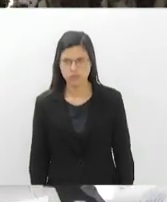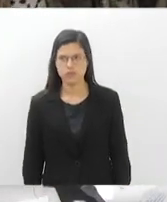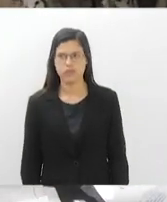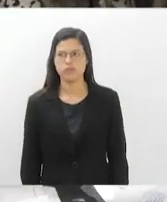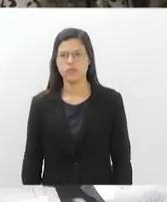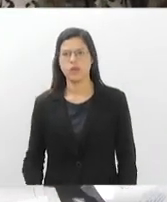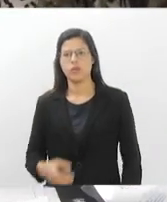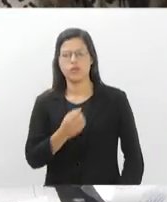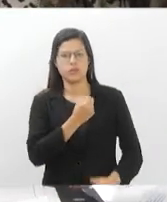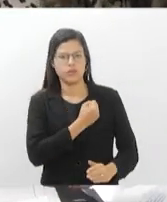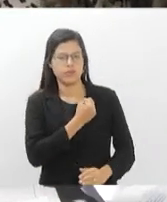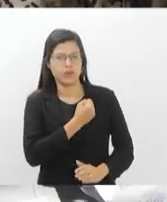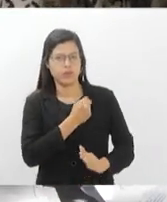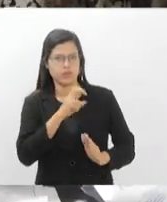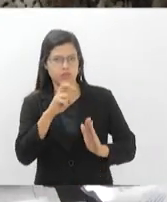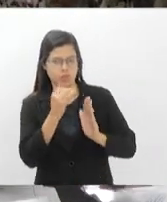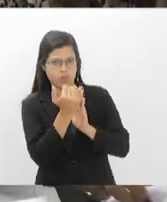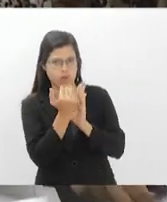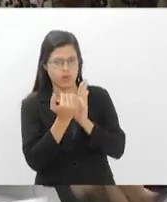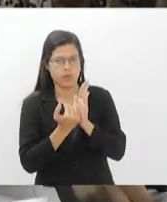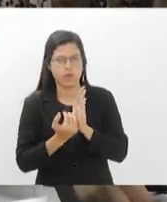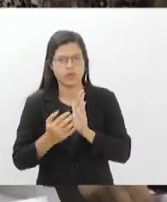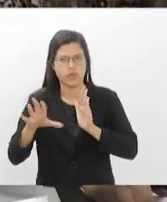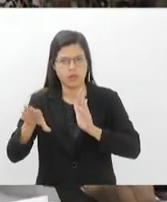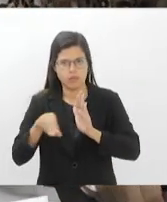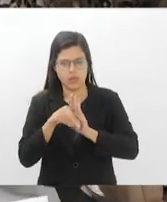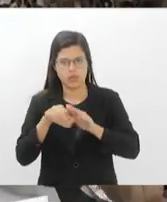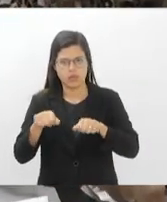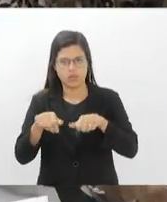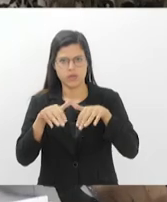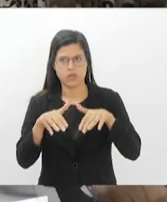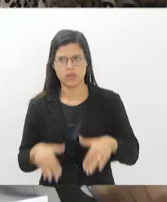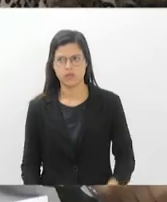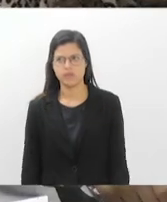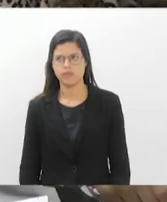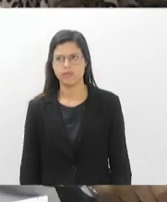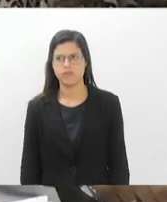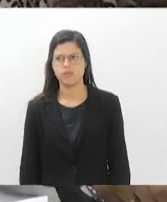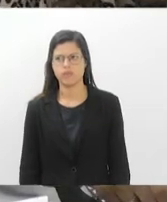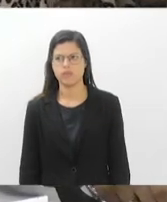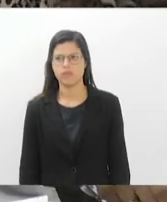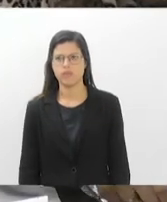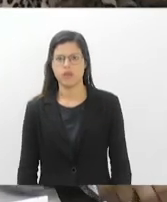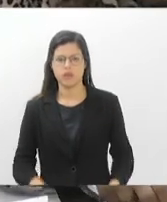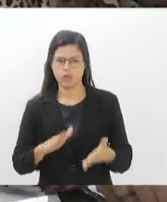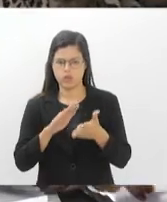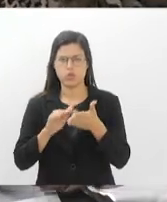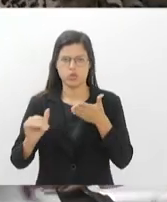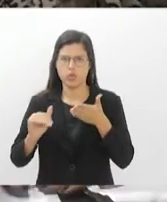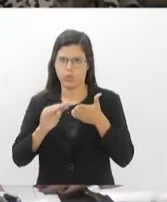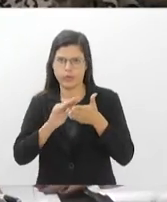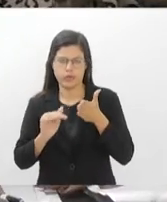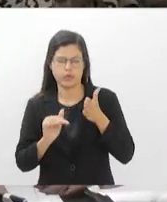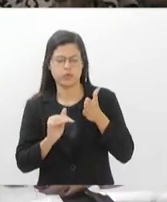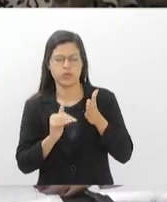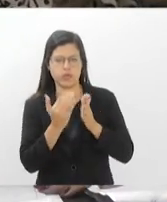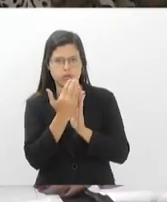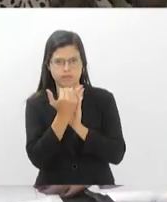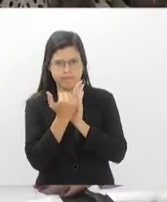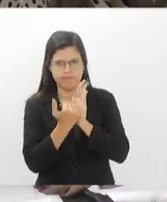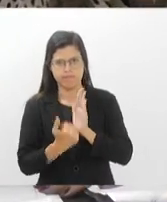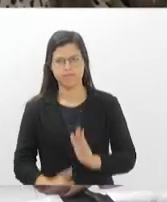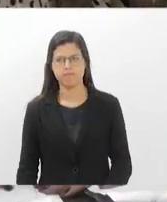Item 5 da pauta são emendas de plenário. Luiz Paulo, saiu de vista? Saiu de pauta? Retirou de pauta, retirou de pauta, presidente.